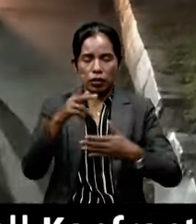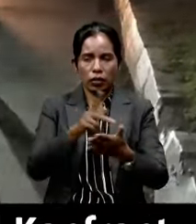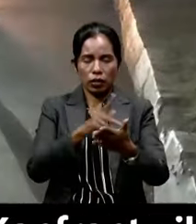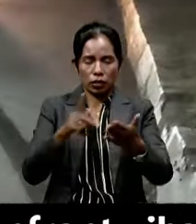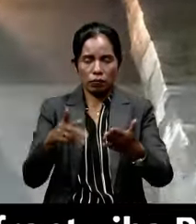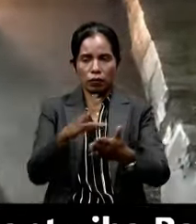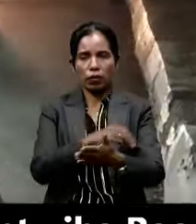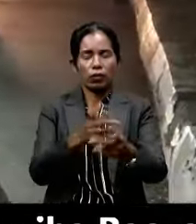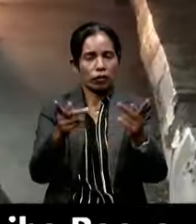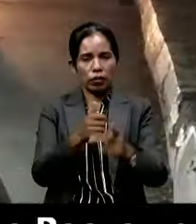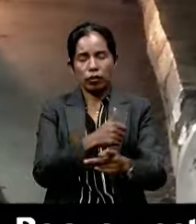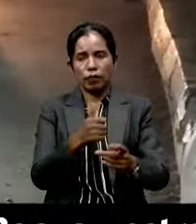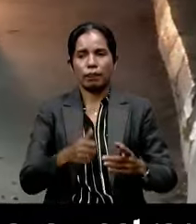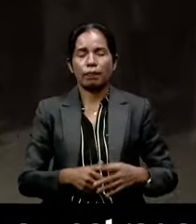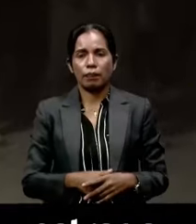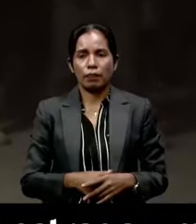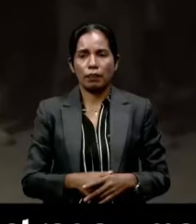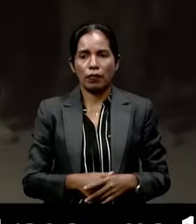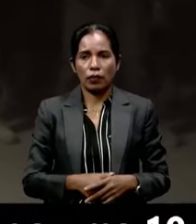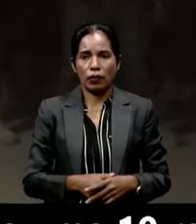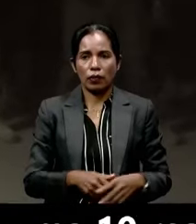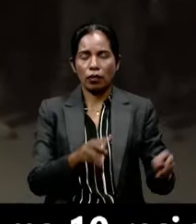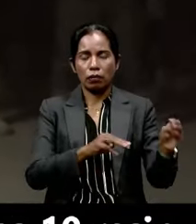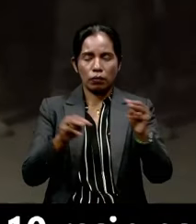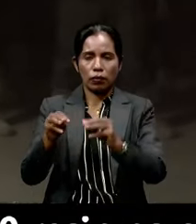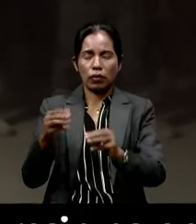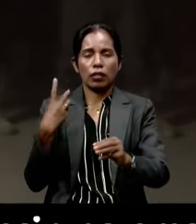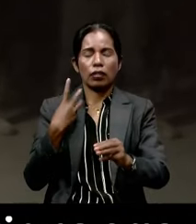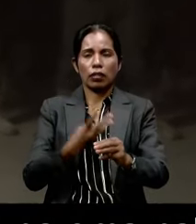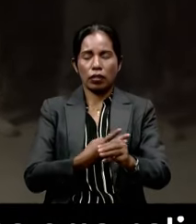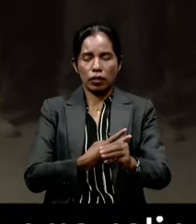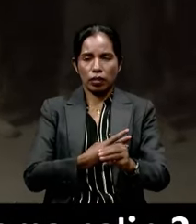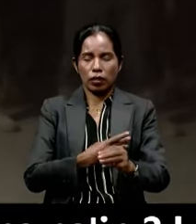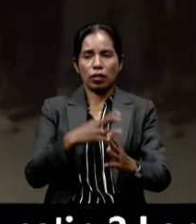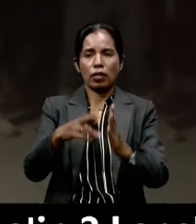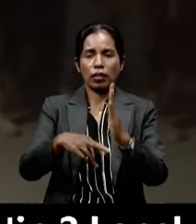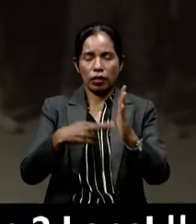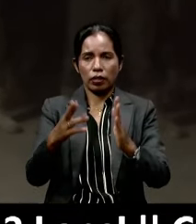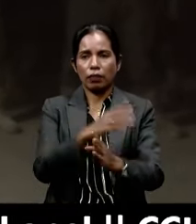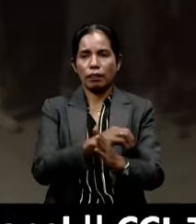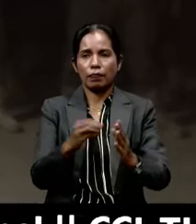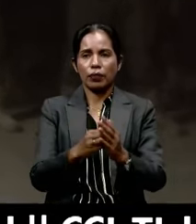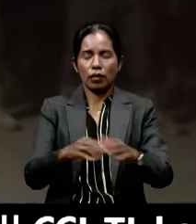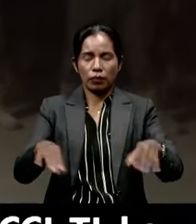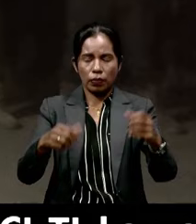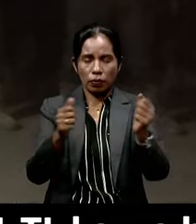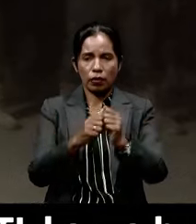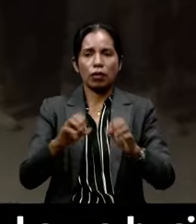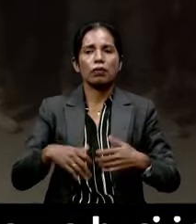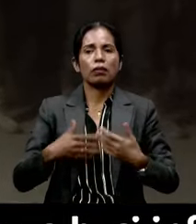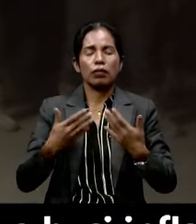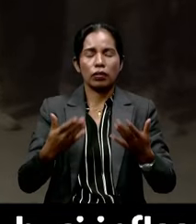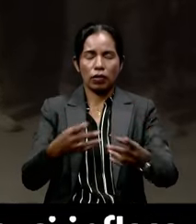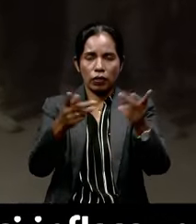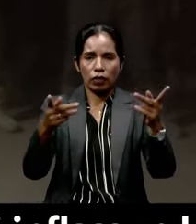no bairro Laran. Essa UFALI muda e tem estratégia. Apoio malo, coordenação, o insapar, a área